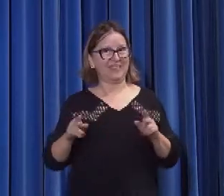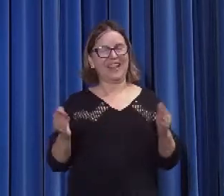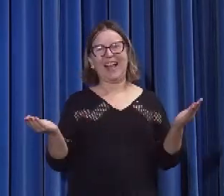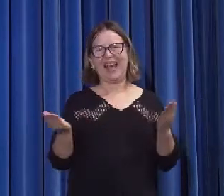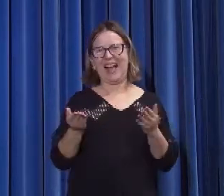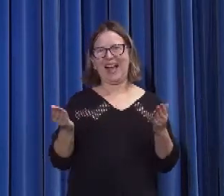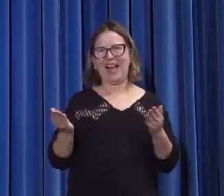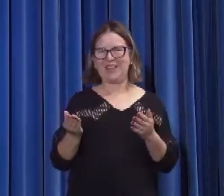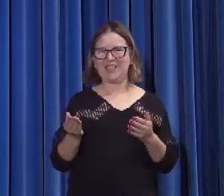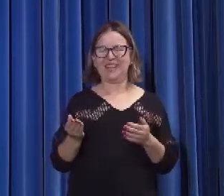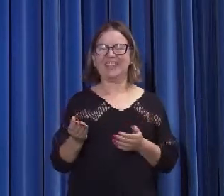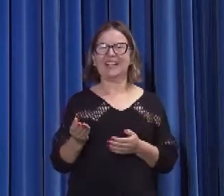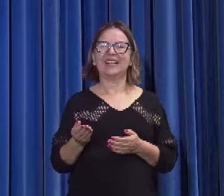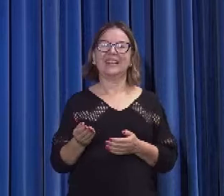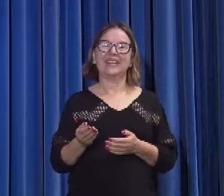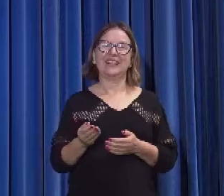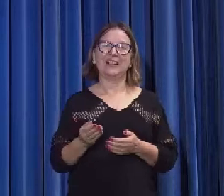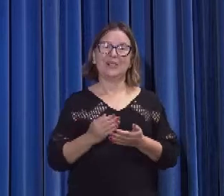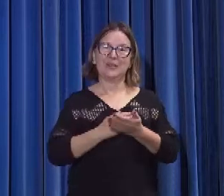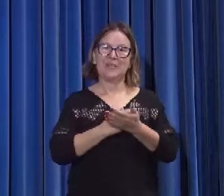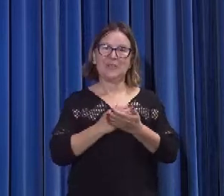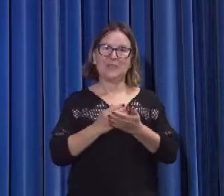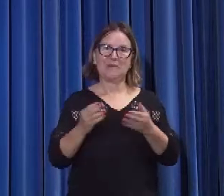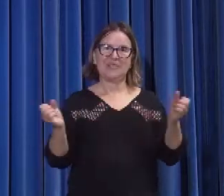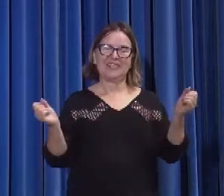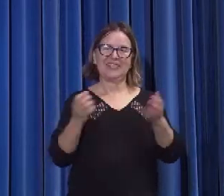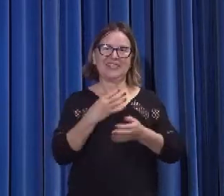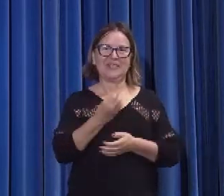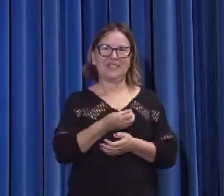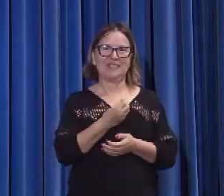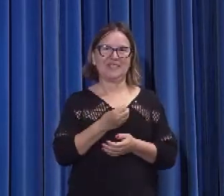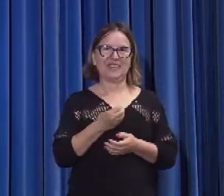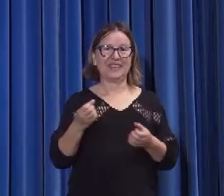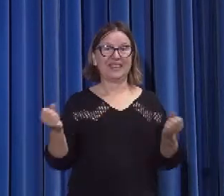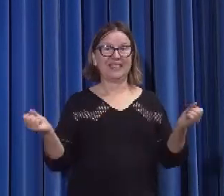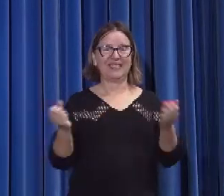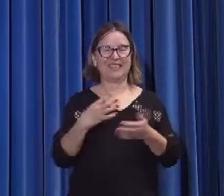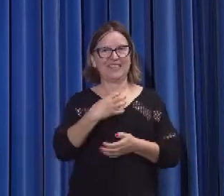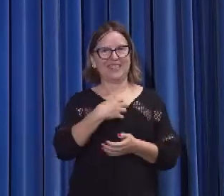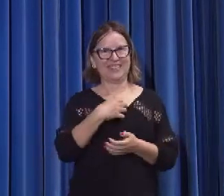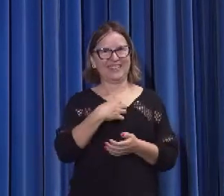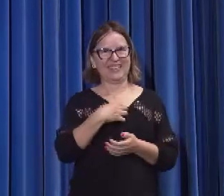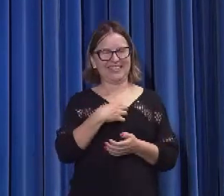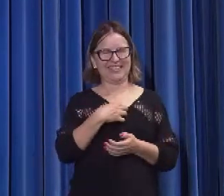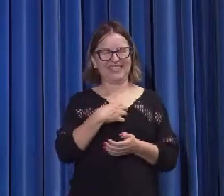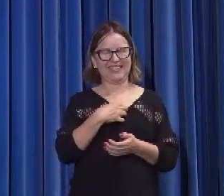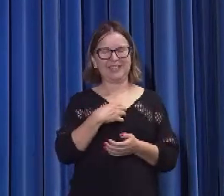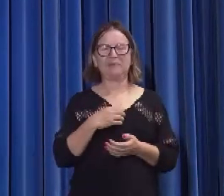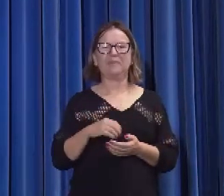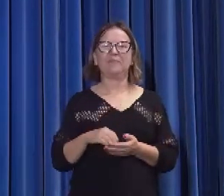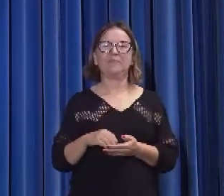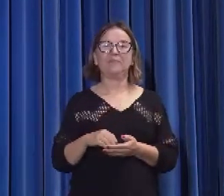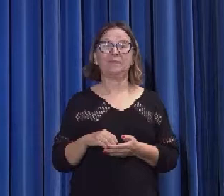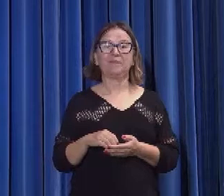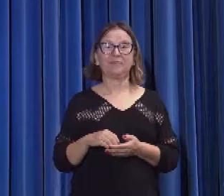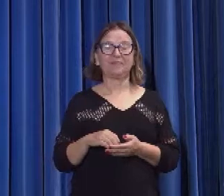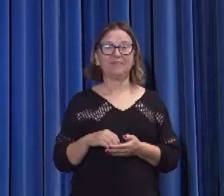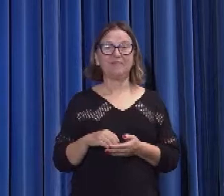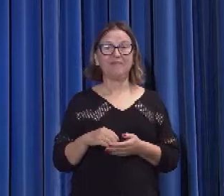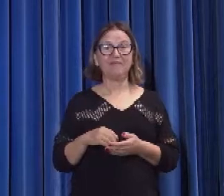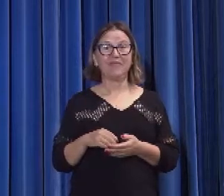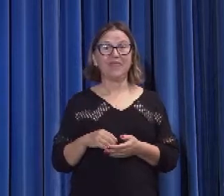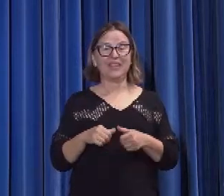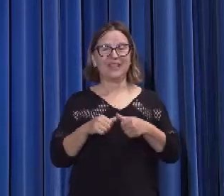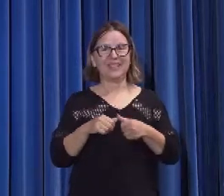porque possuem uma nova natureza. Trata-se de uma evidência sobrenatural na vida daqueles